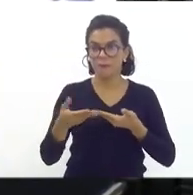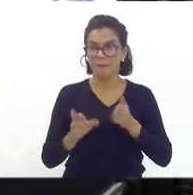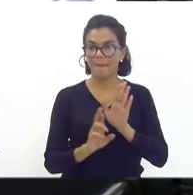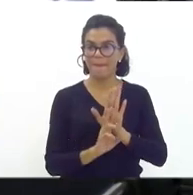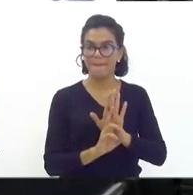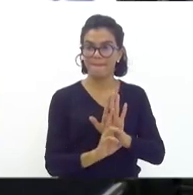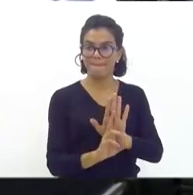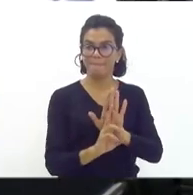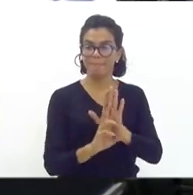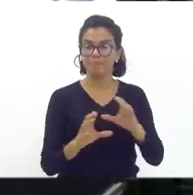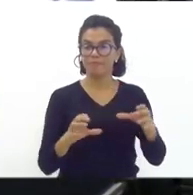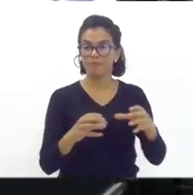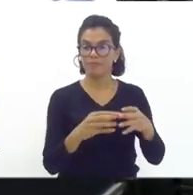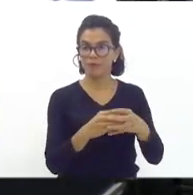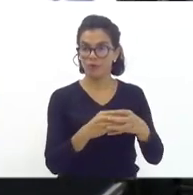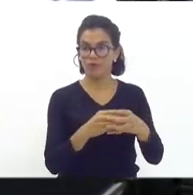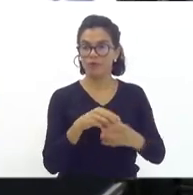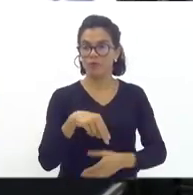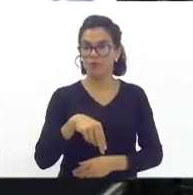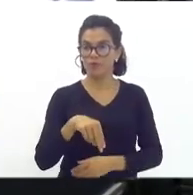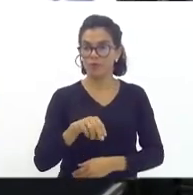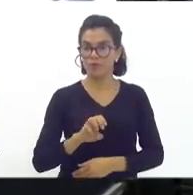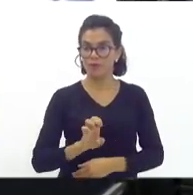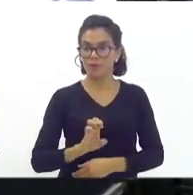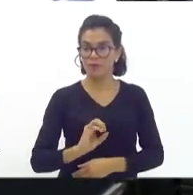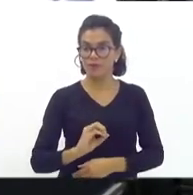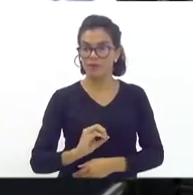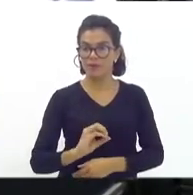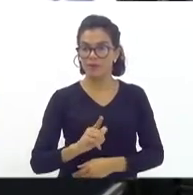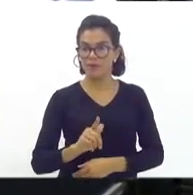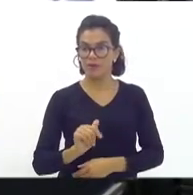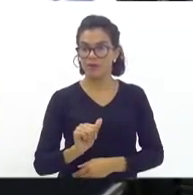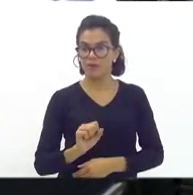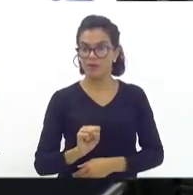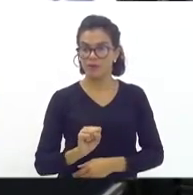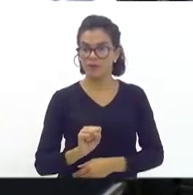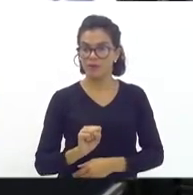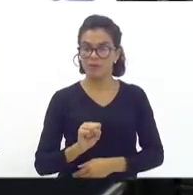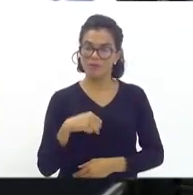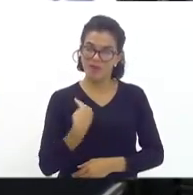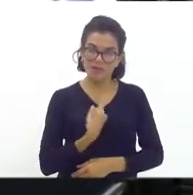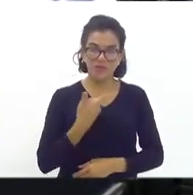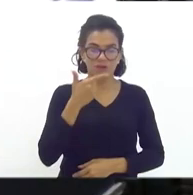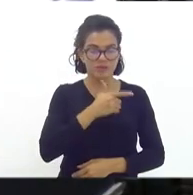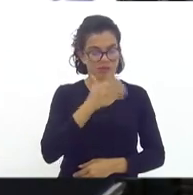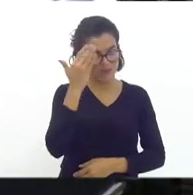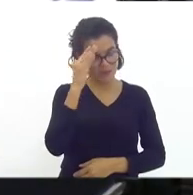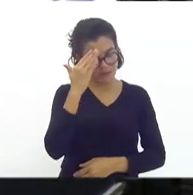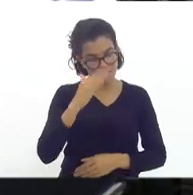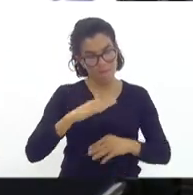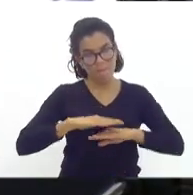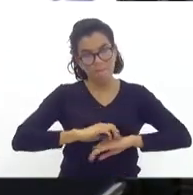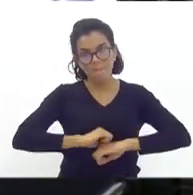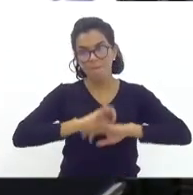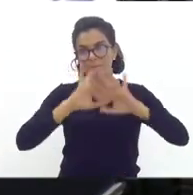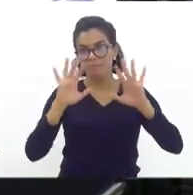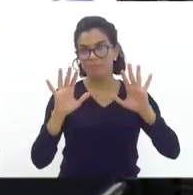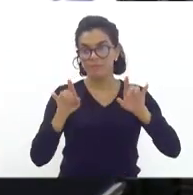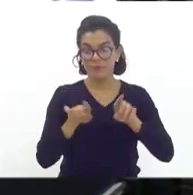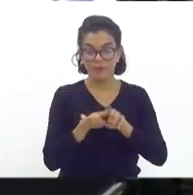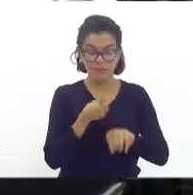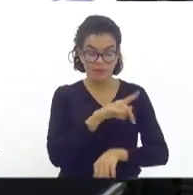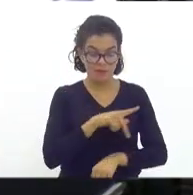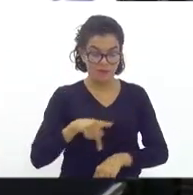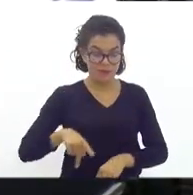grupo neogás para a gente entender melhor e eu acho também presidente que a presidente da nata de